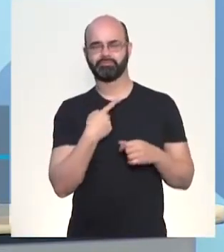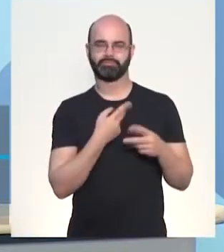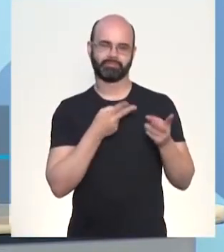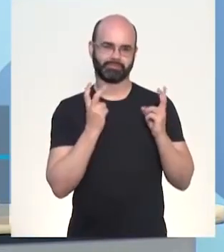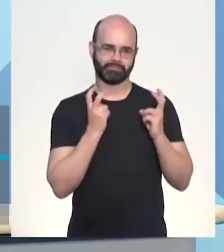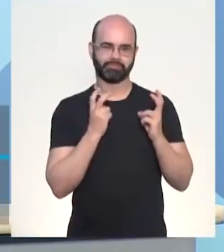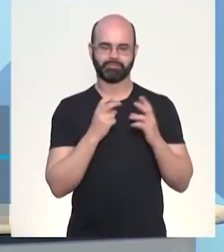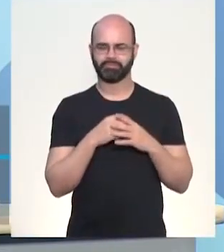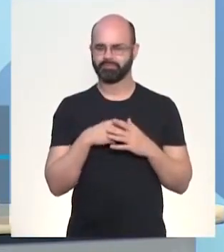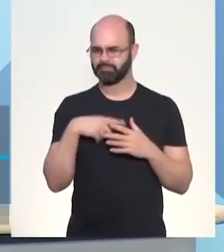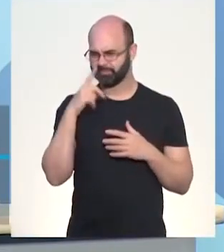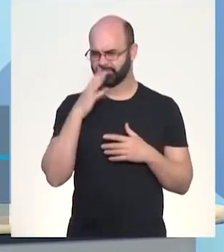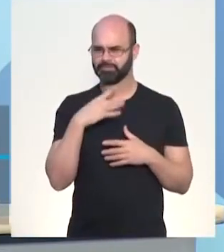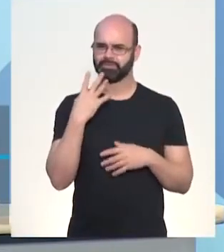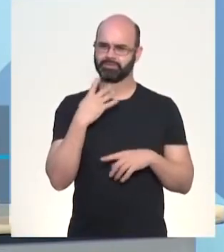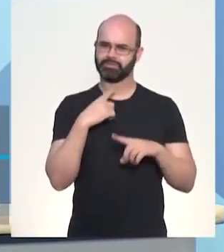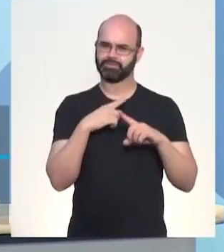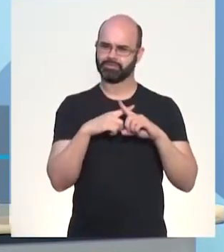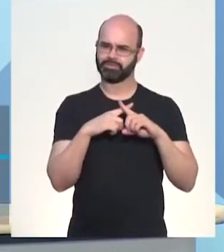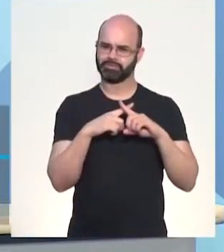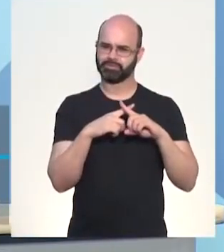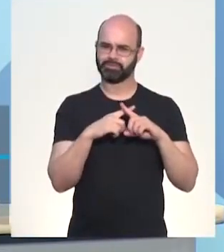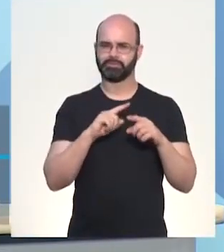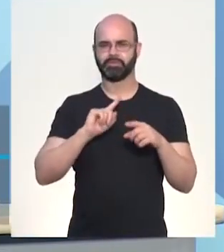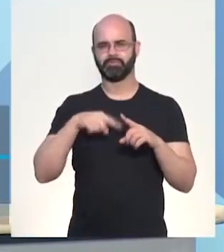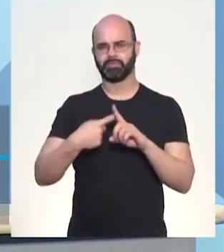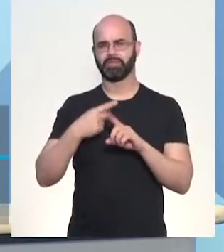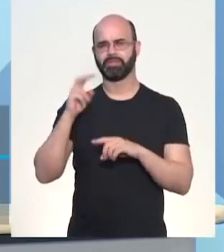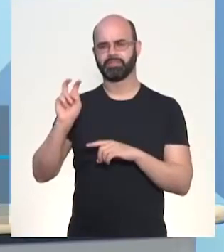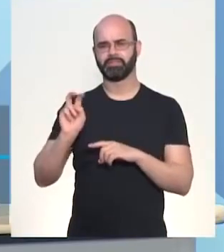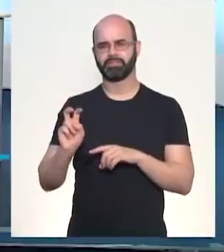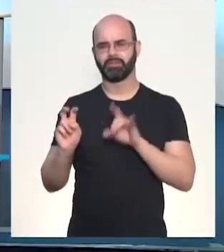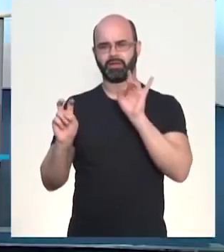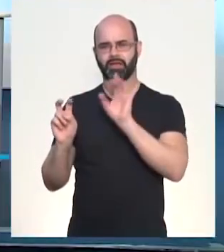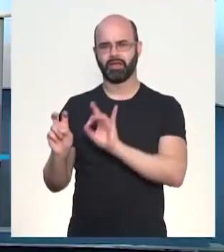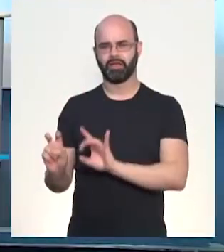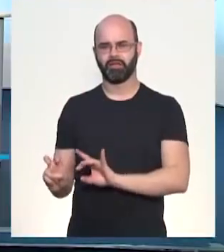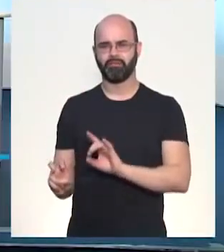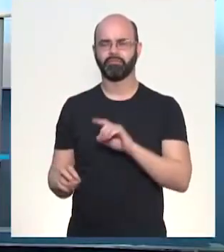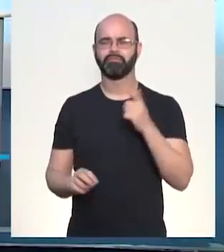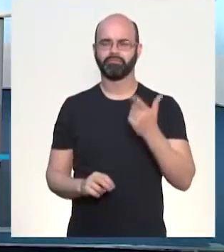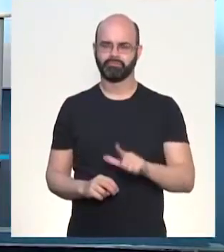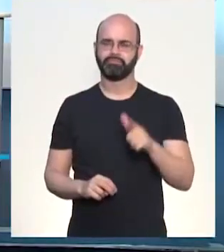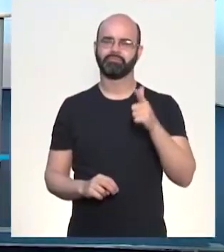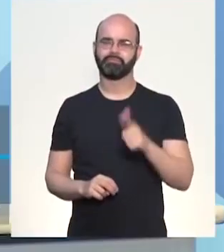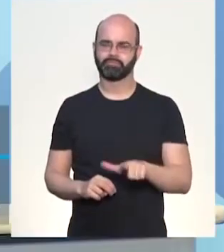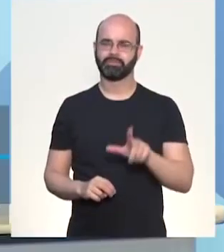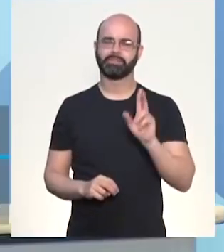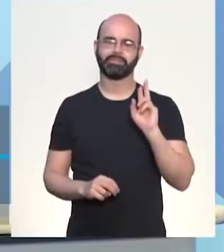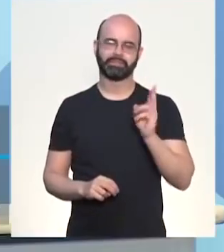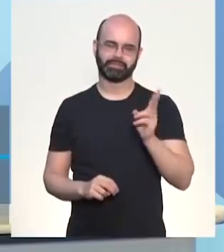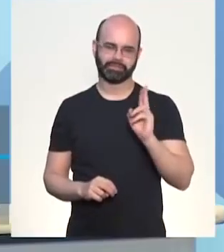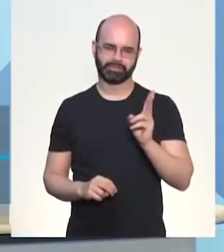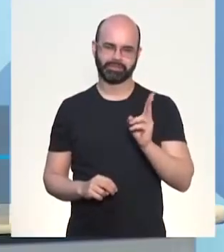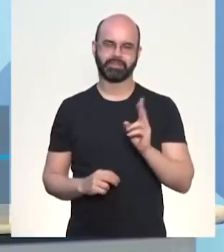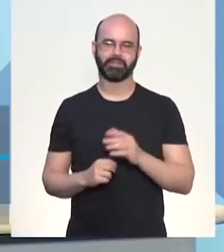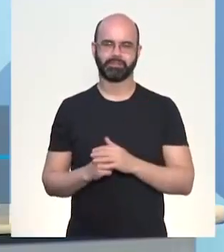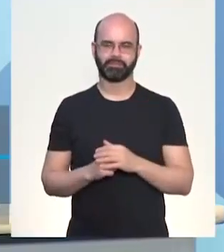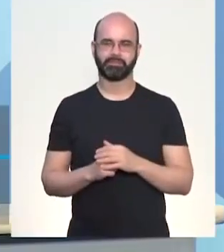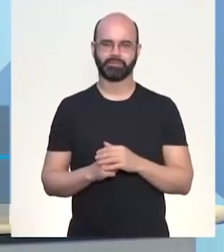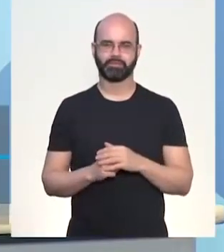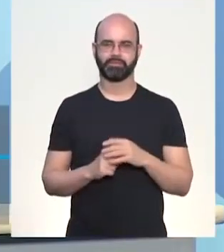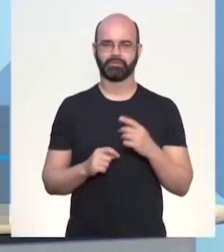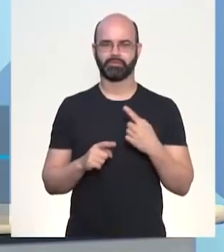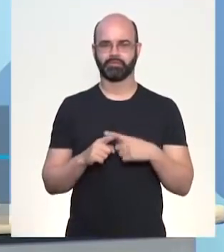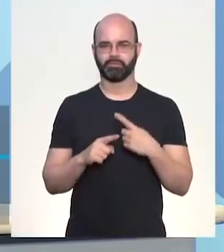é a própria tabuada do 4 somada de 5 em cada termo. Perfeito. Isso é muito recorrente. Sempre acontece uma dica que eu